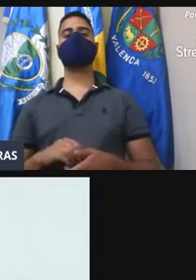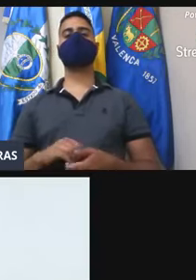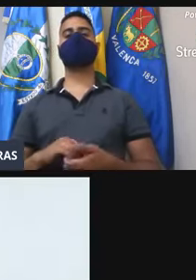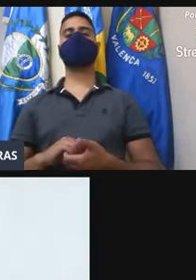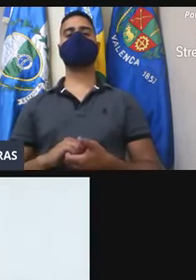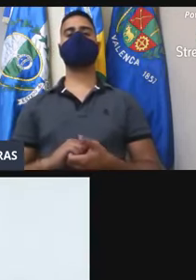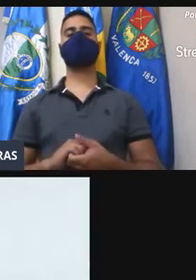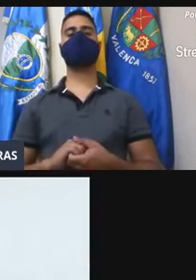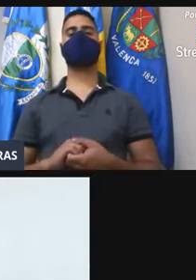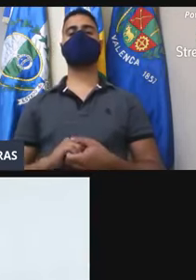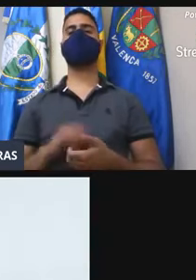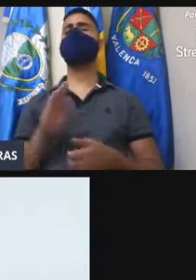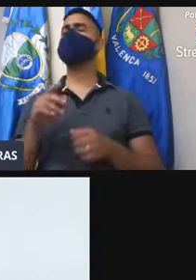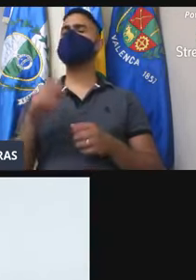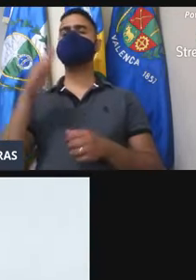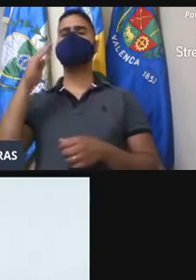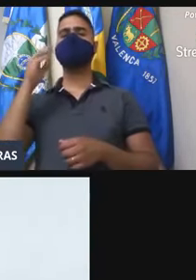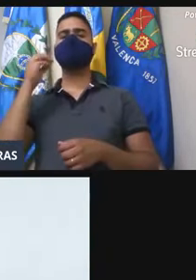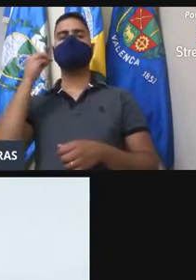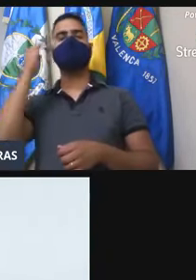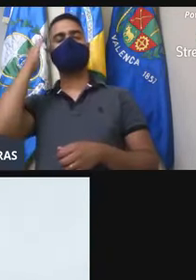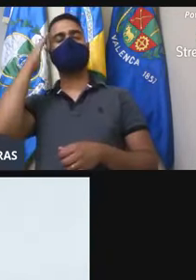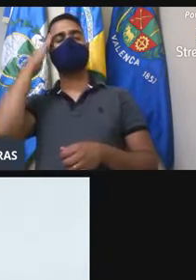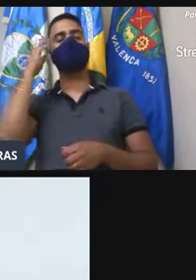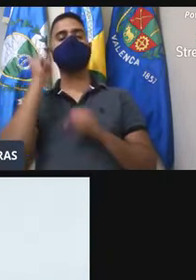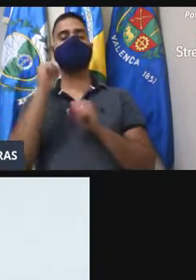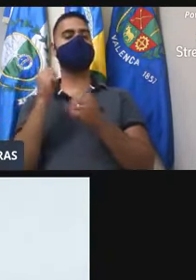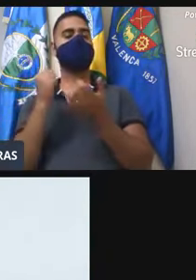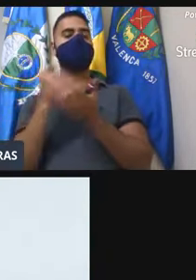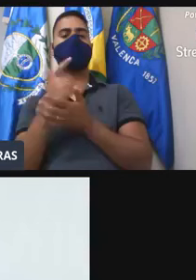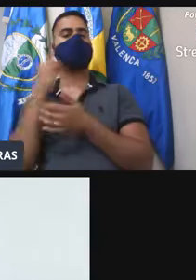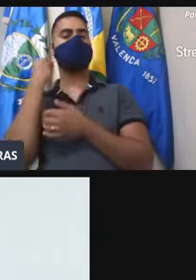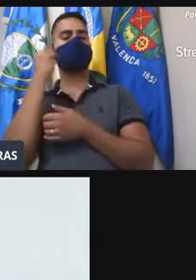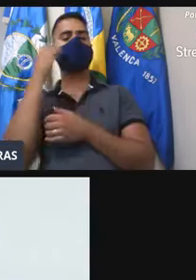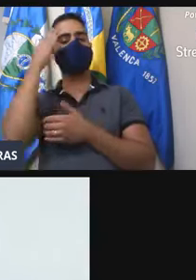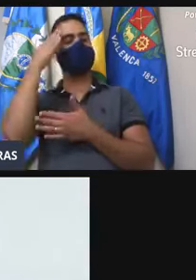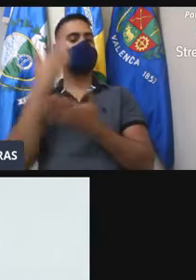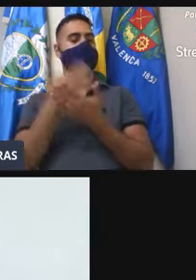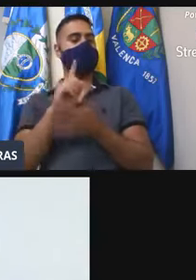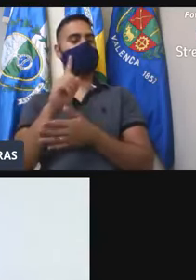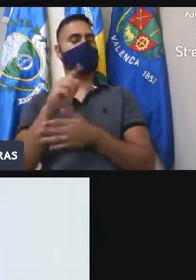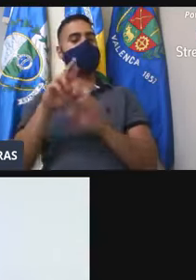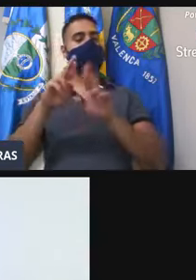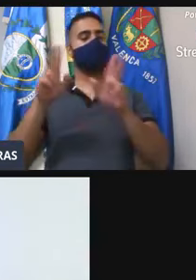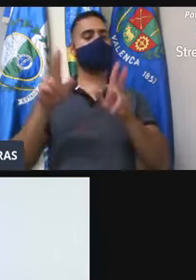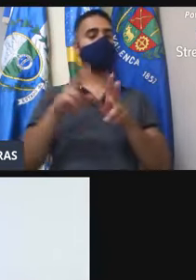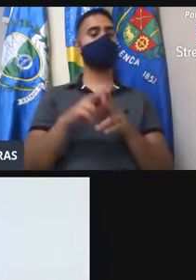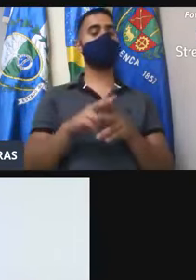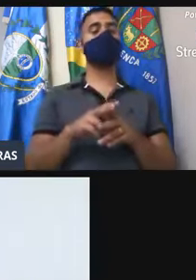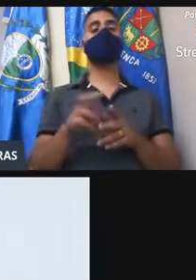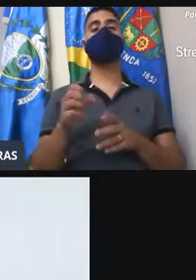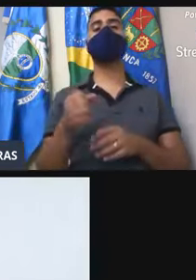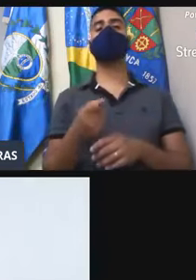se ventilou a possibilidade até de compra de teste, então, quer dizer, acredito que não seja dessa